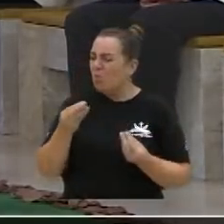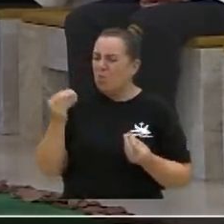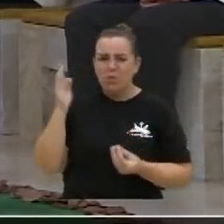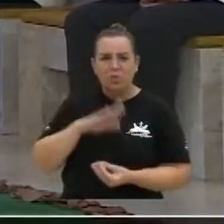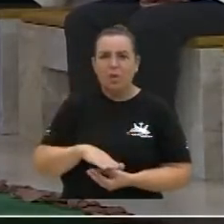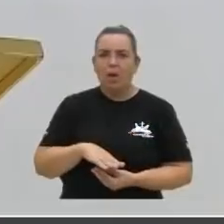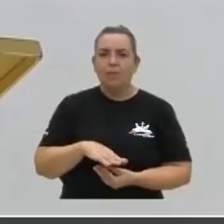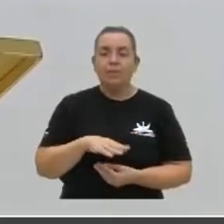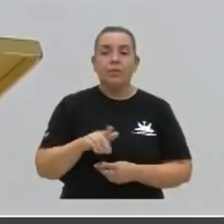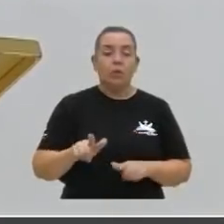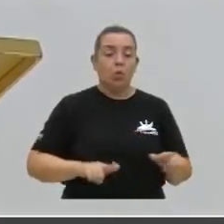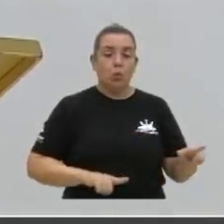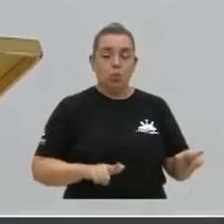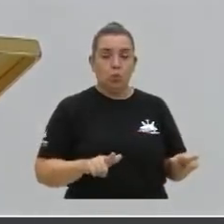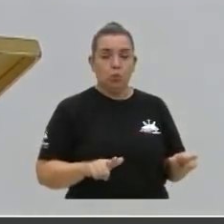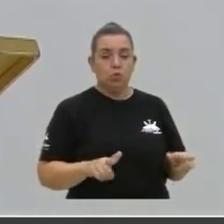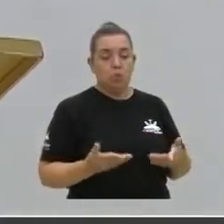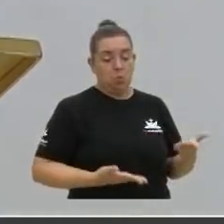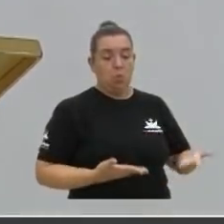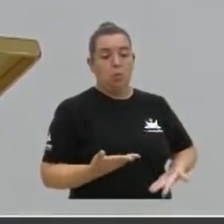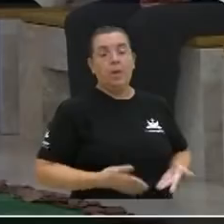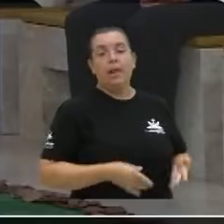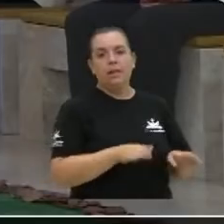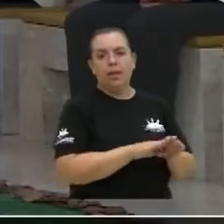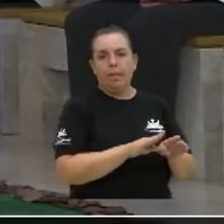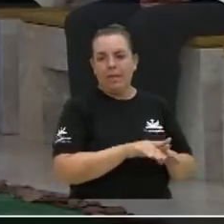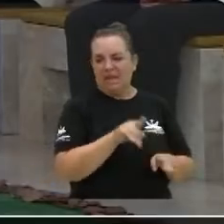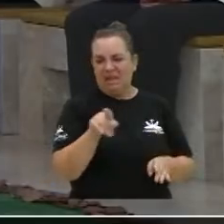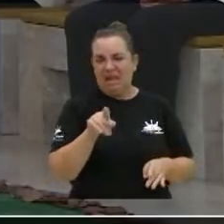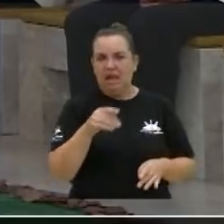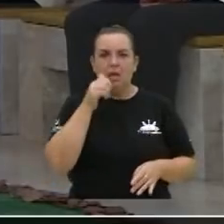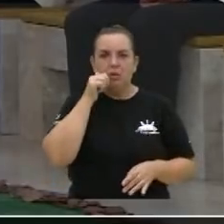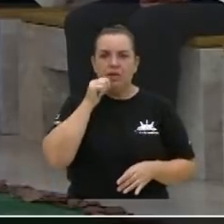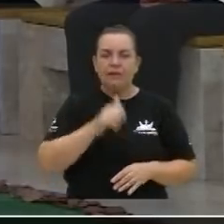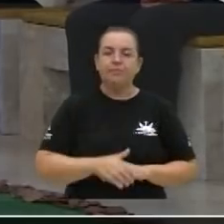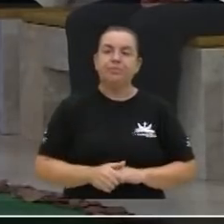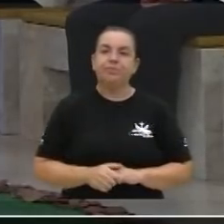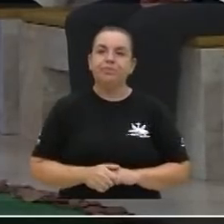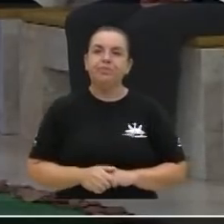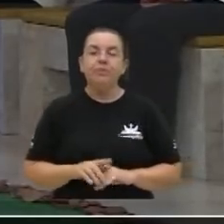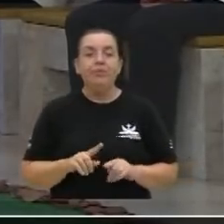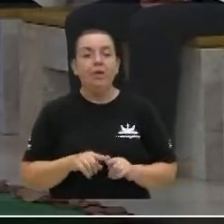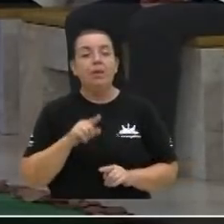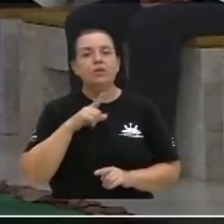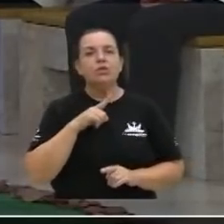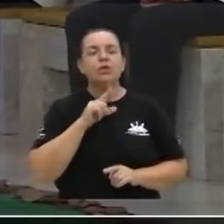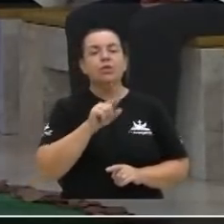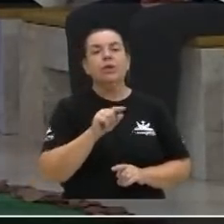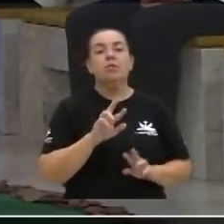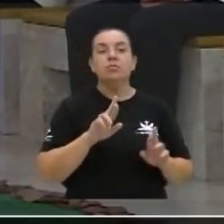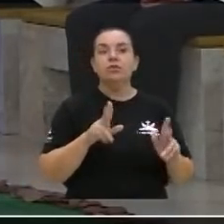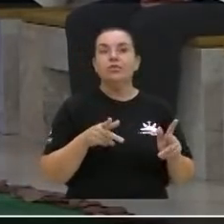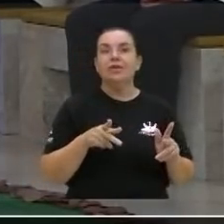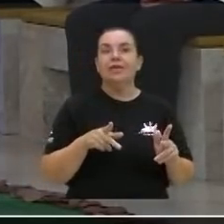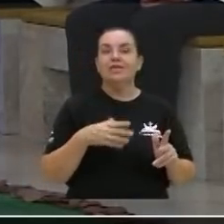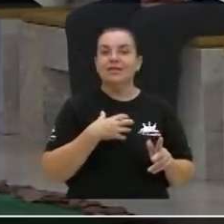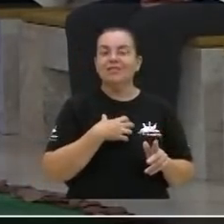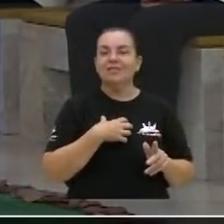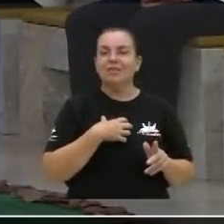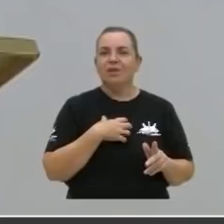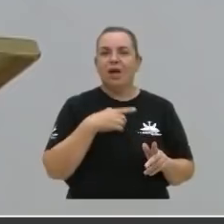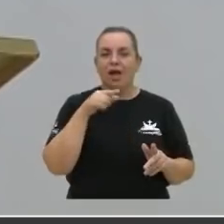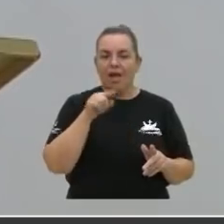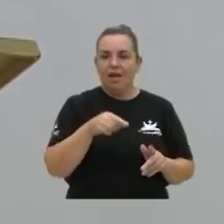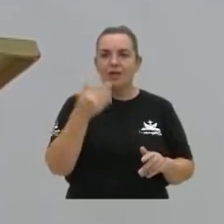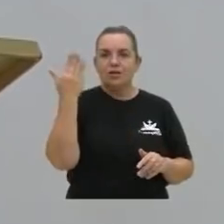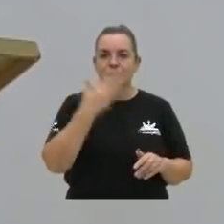Os empregados também eram cruéis. Mas havia uma diferença. Eles estavam